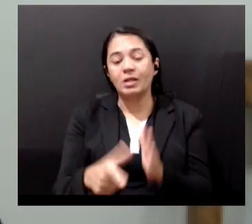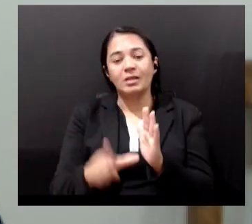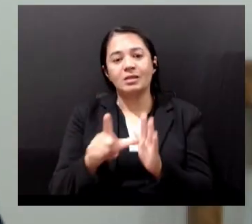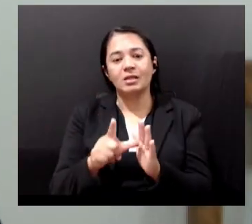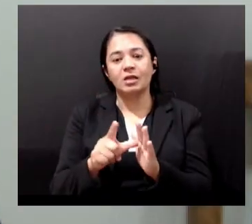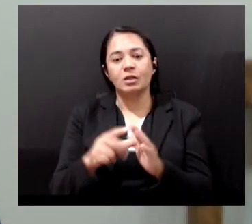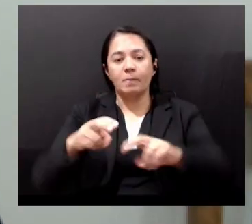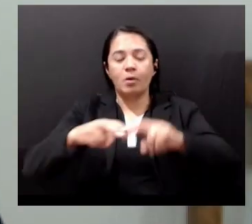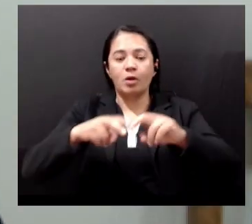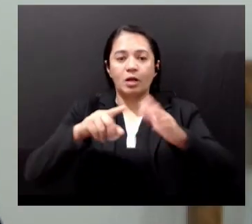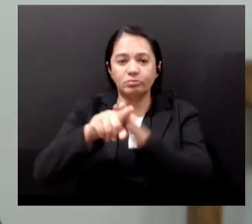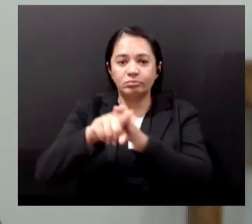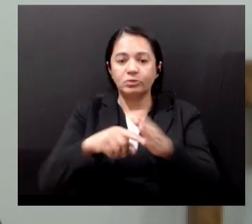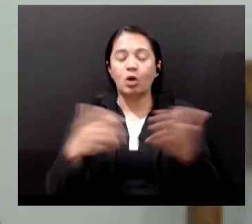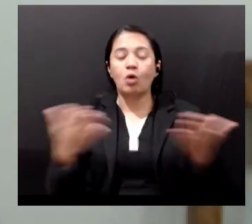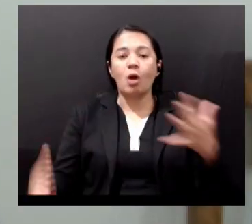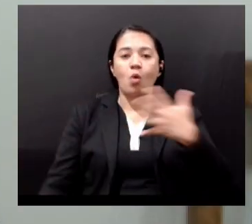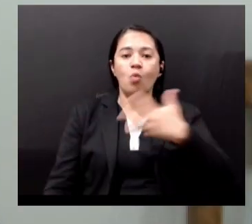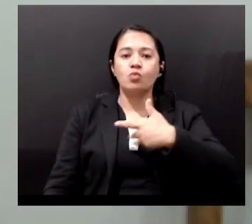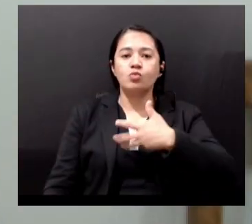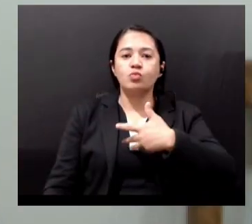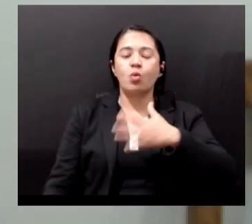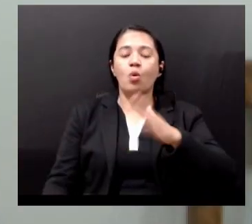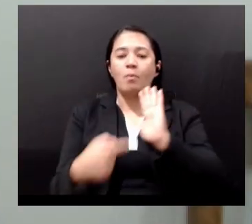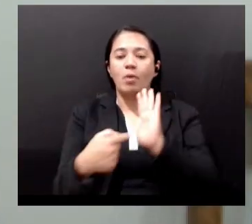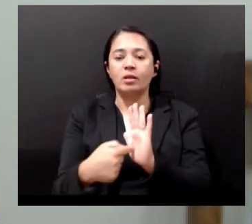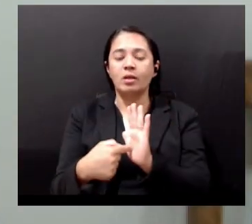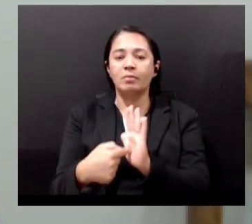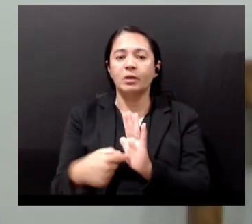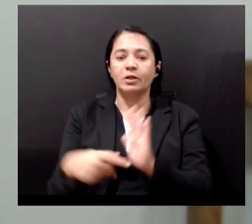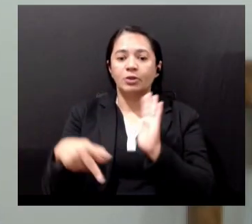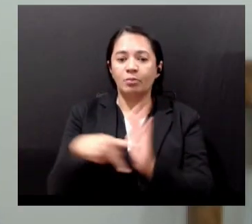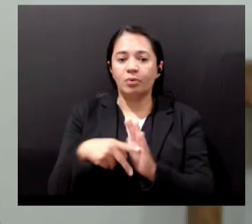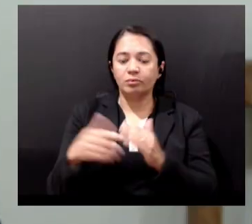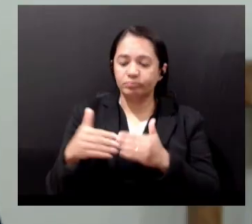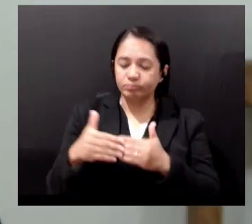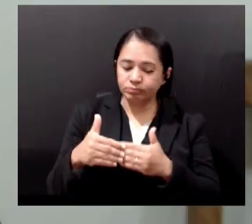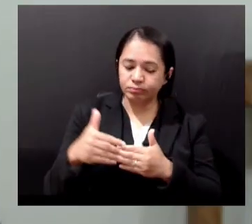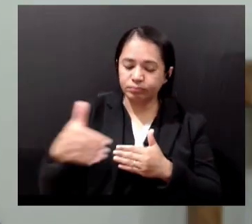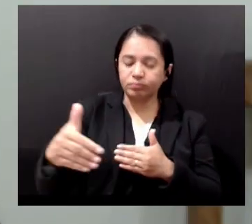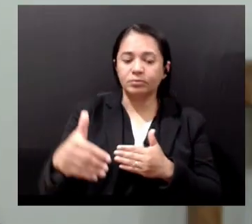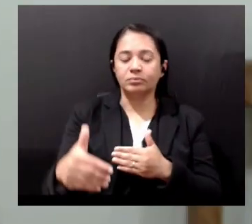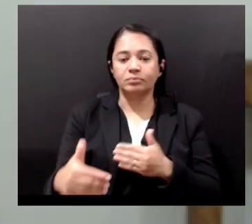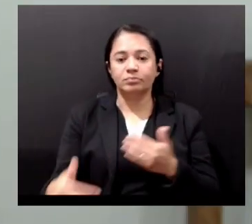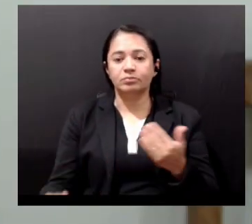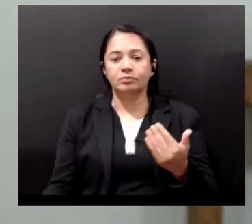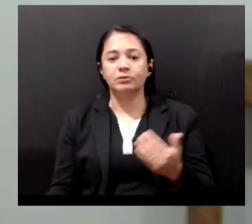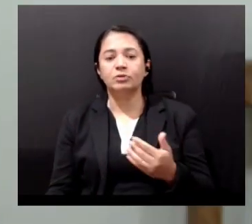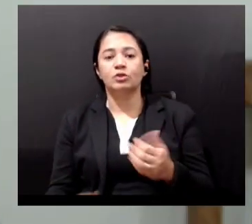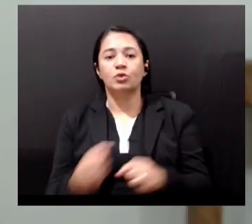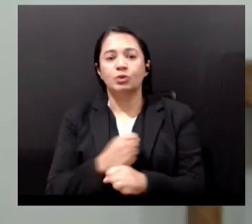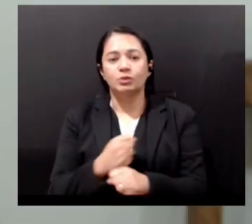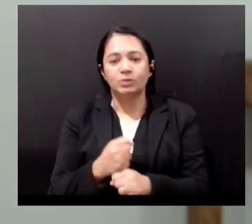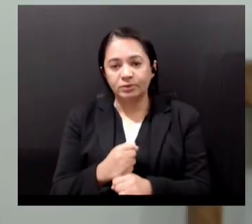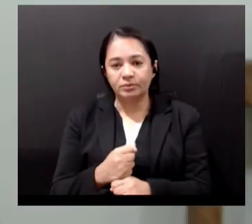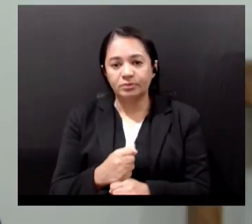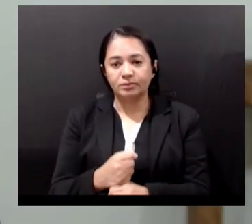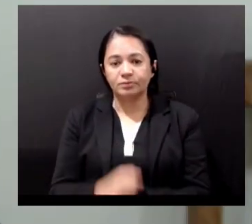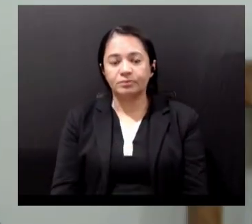de qual é o comportamento esperado para a próxima temporada, para os próximos